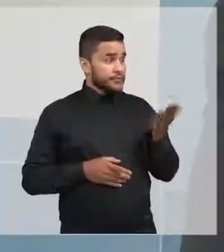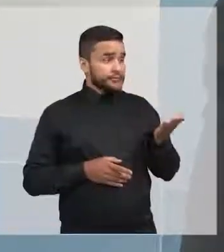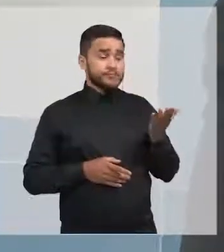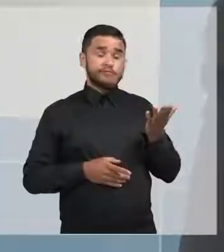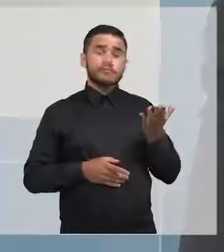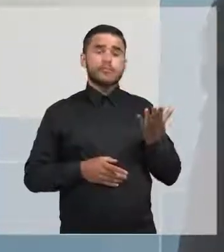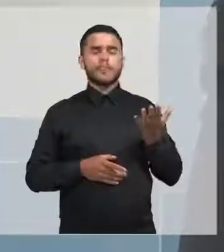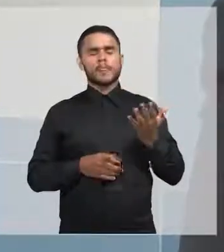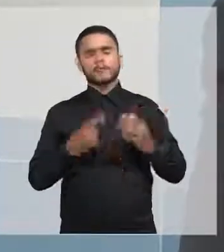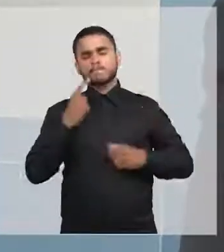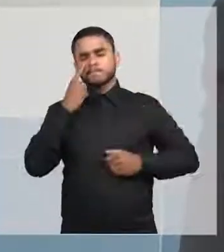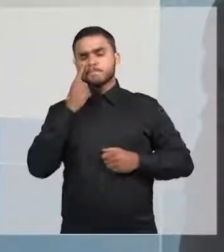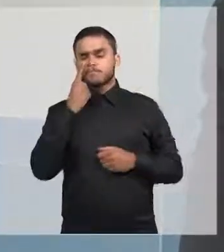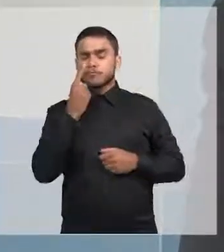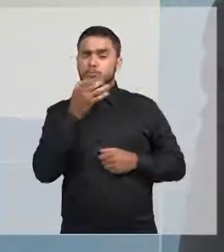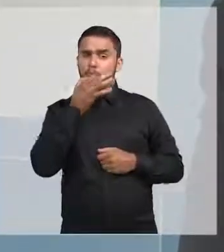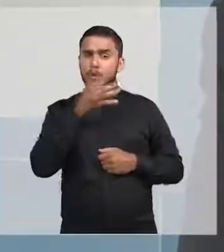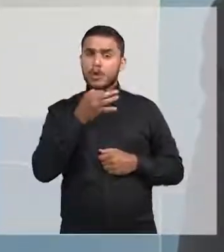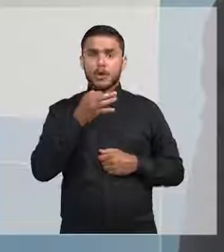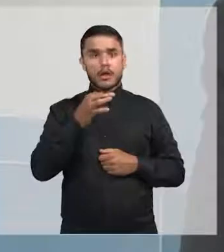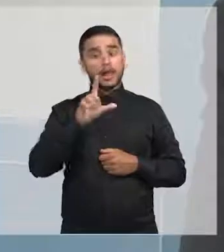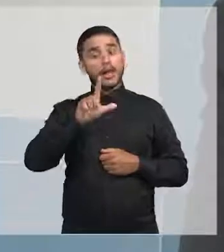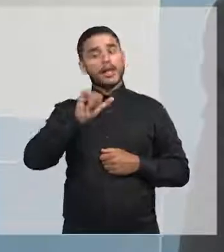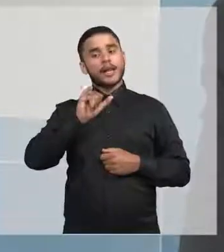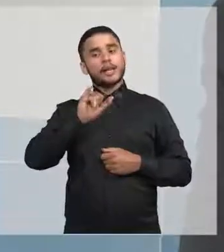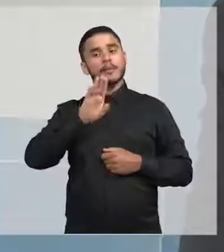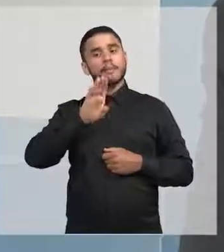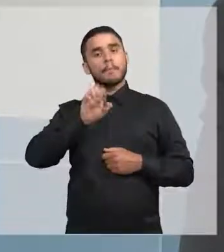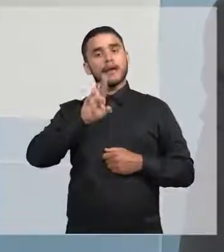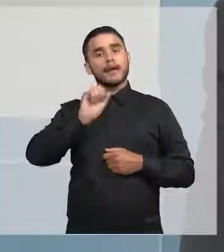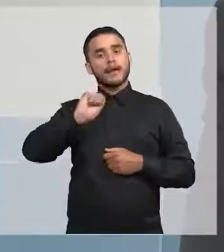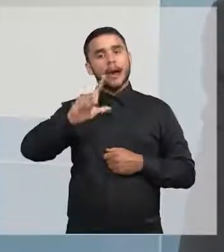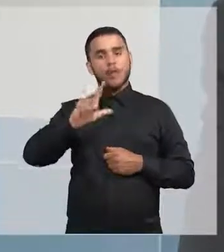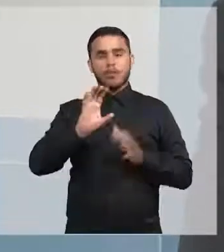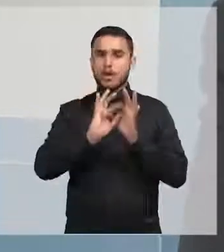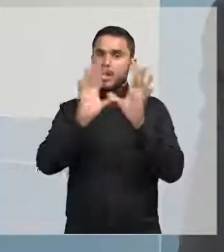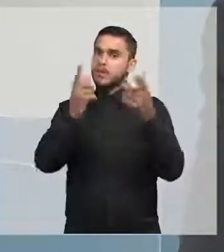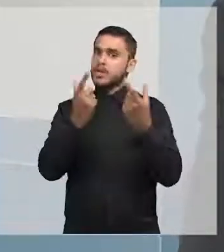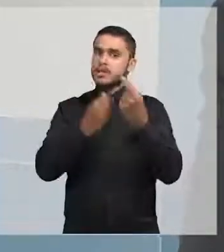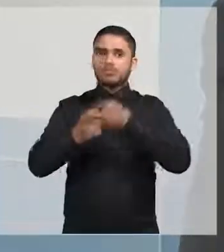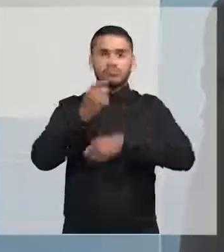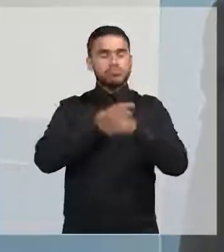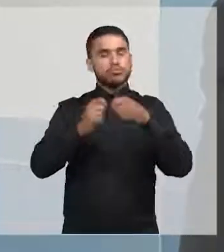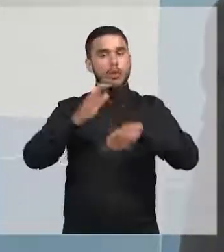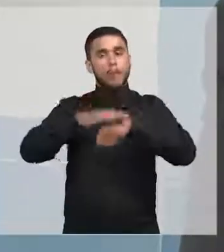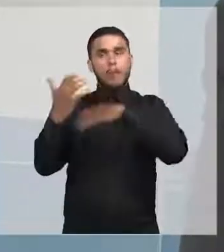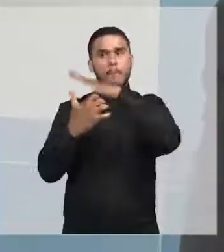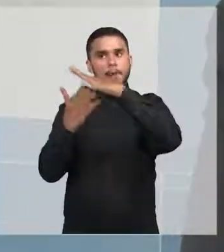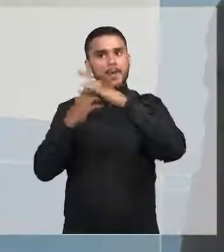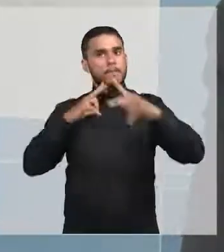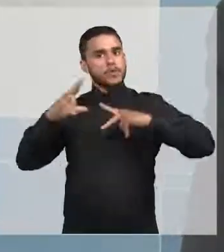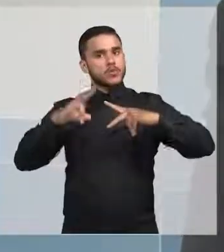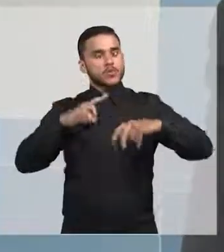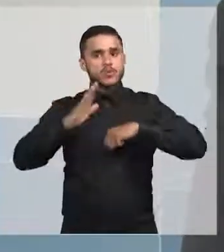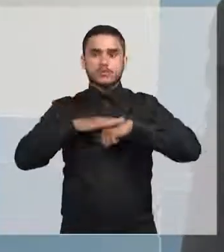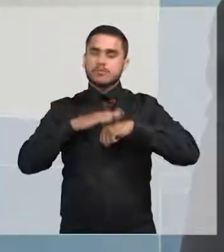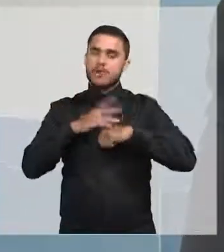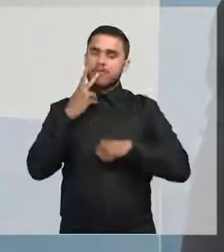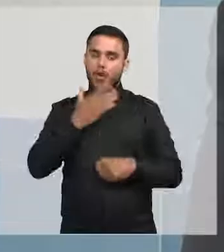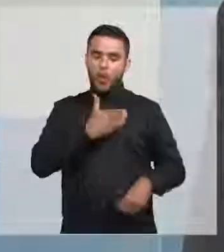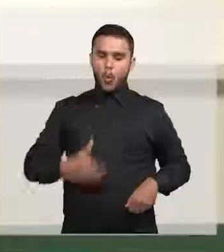para você, totalmente liberal, né, um liberalismo econômico exacerbado do